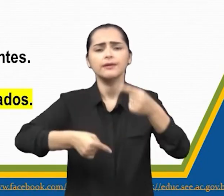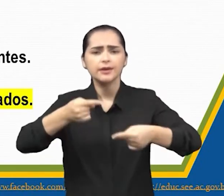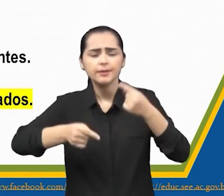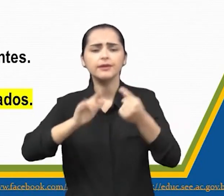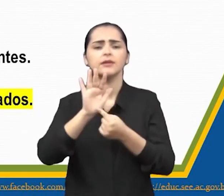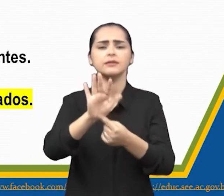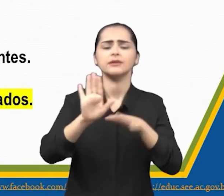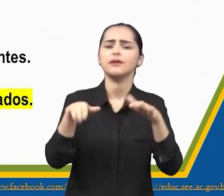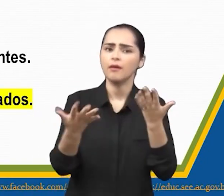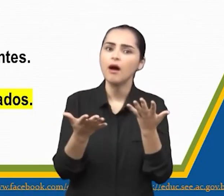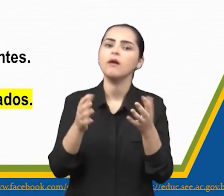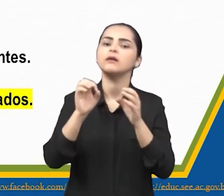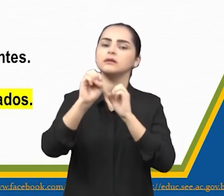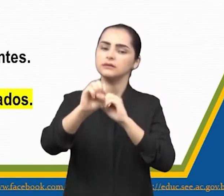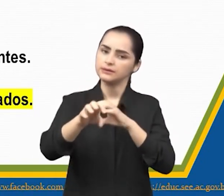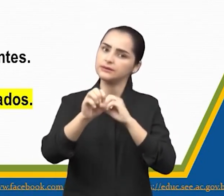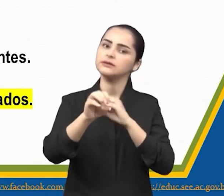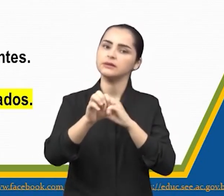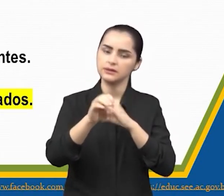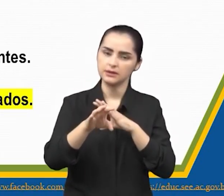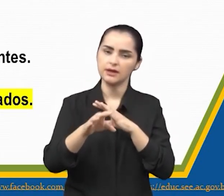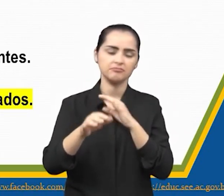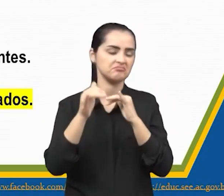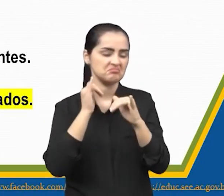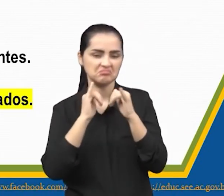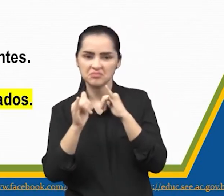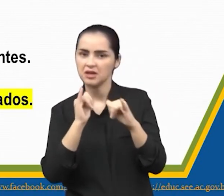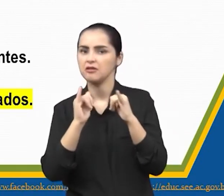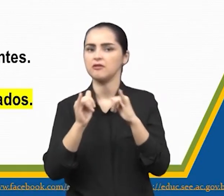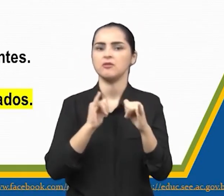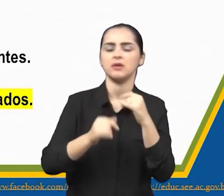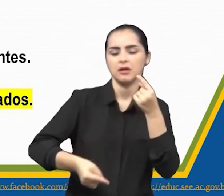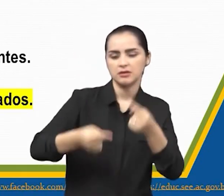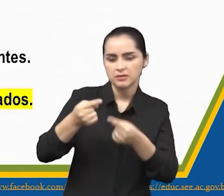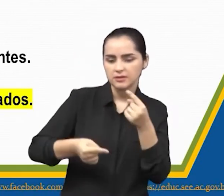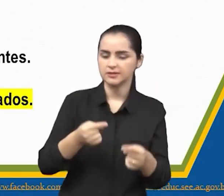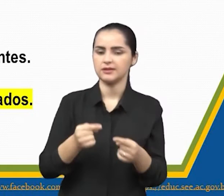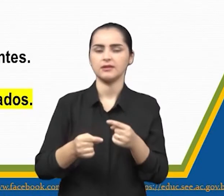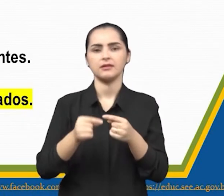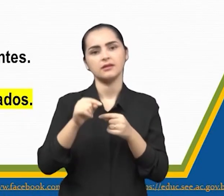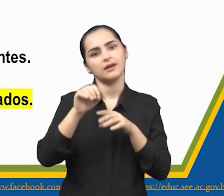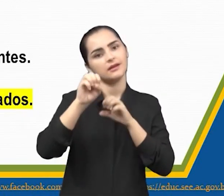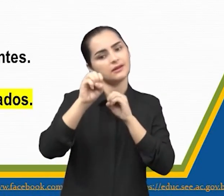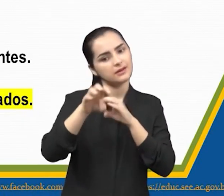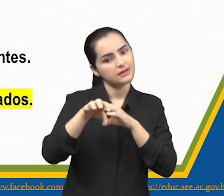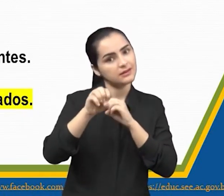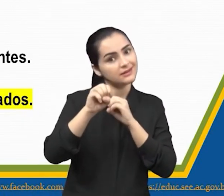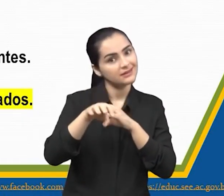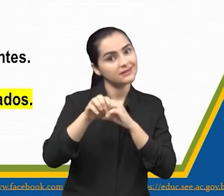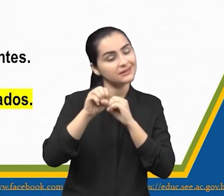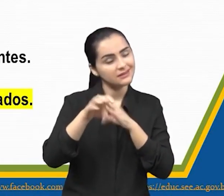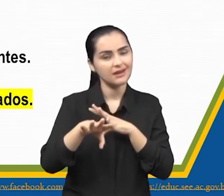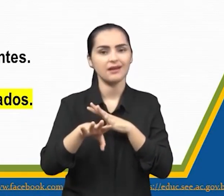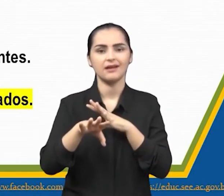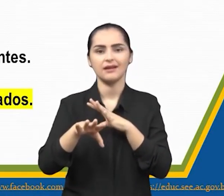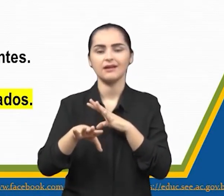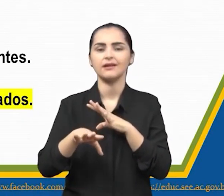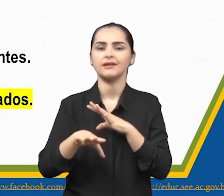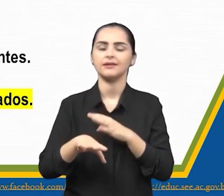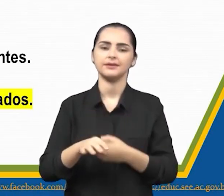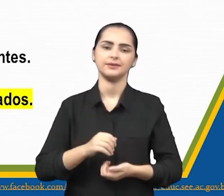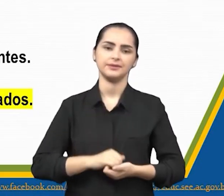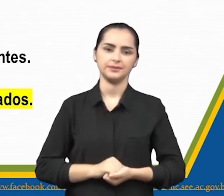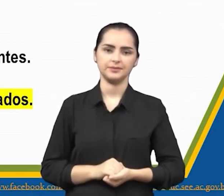É ensinar. Ela não está nos informando, ela não está debatendo alguma coisa, nem apresentando. Isso, a história em si ela